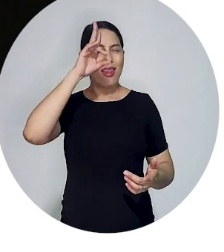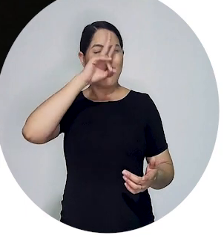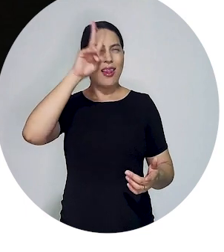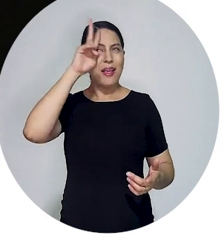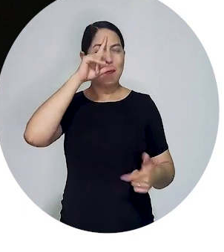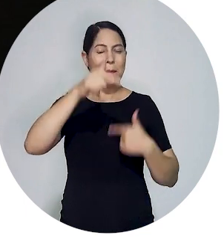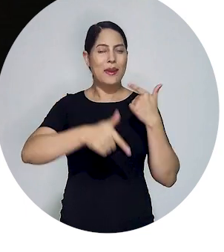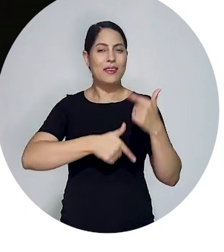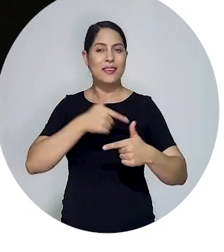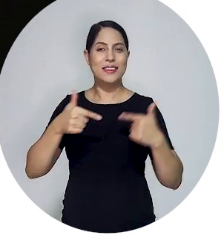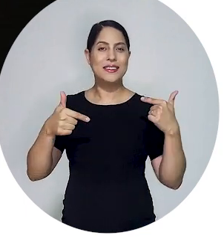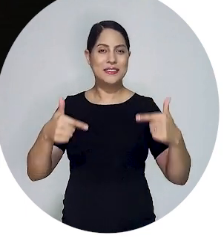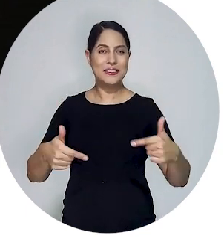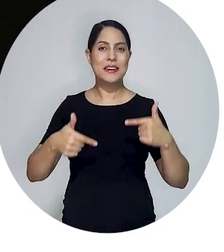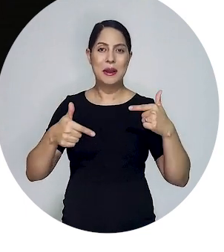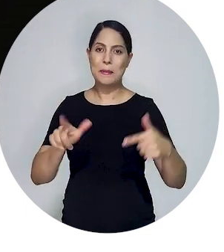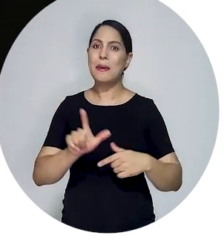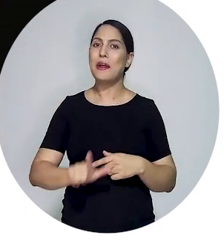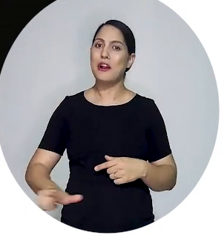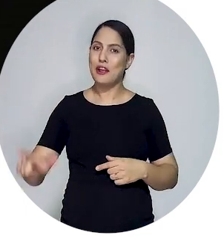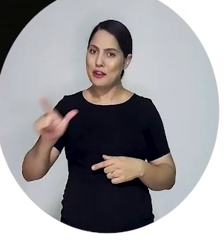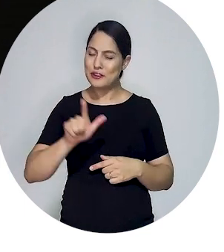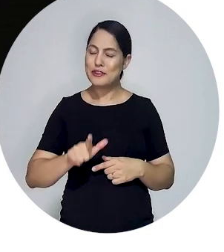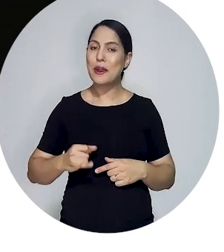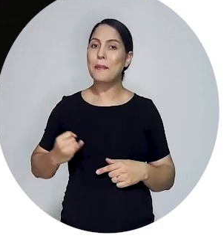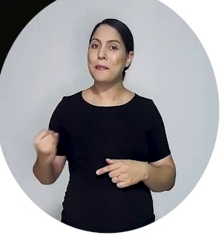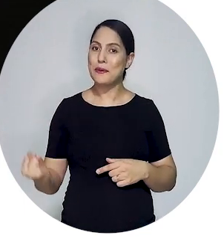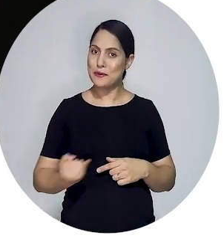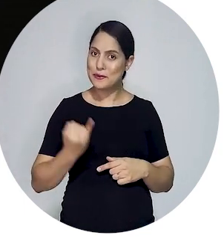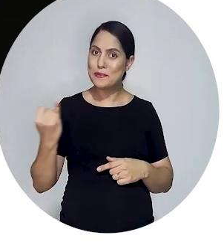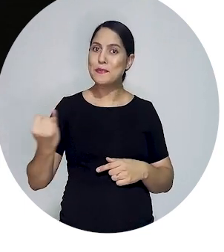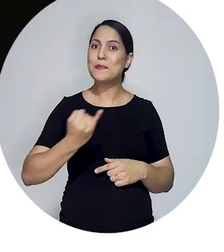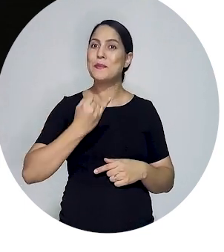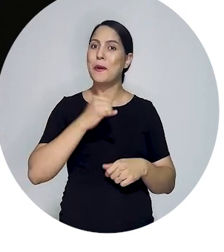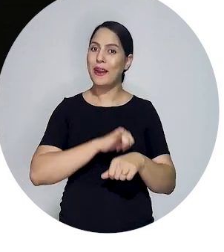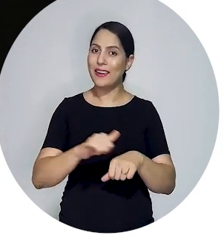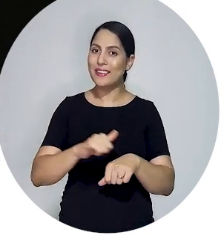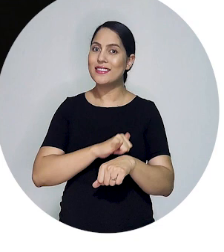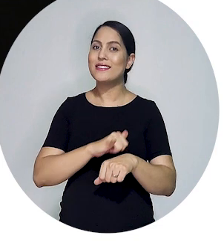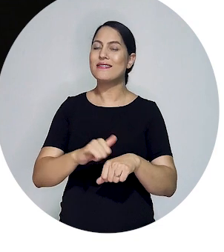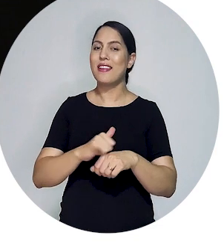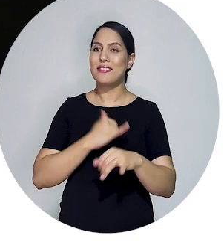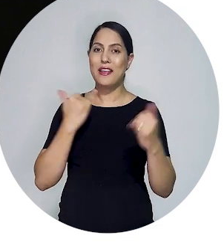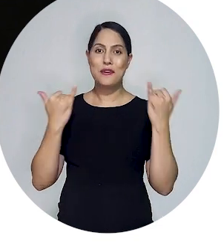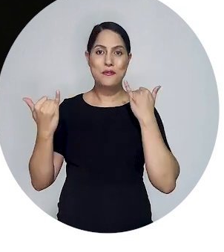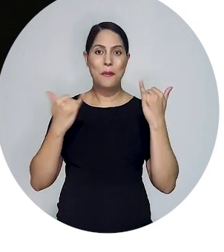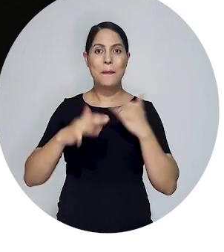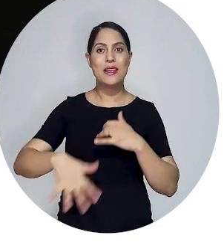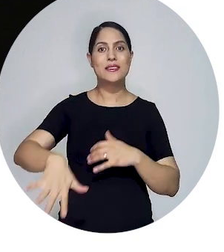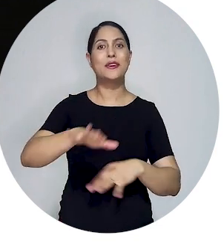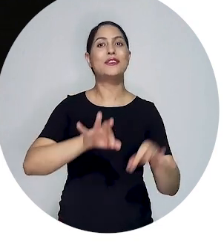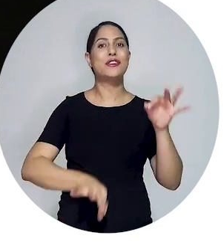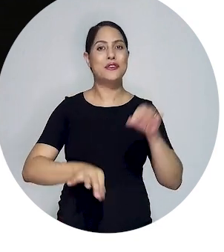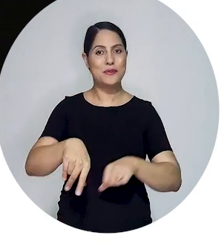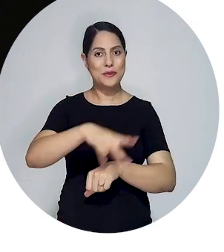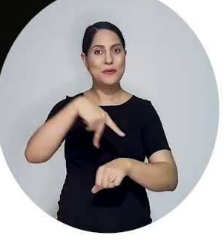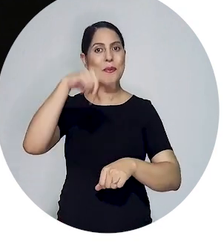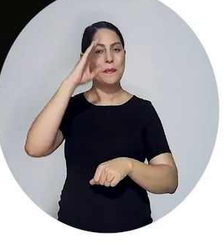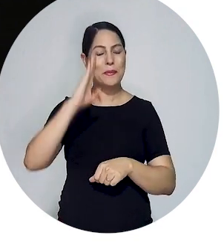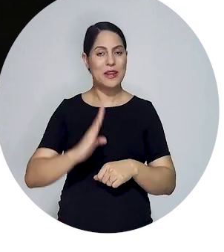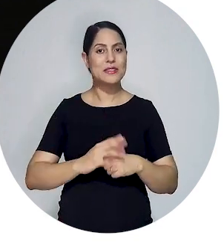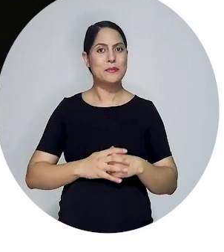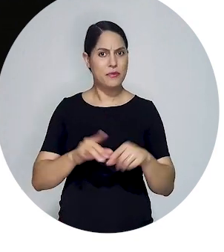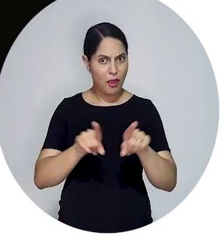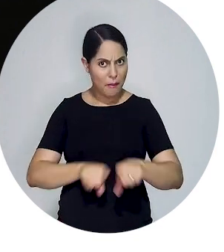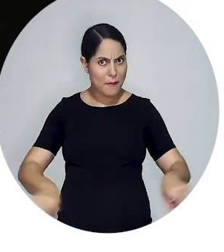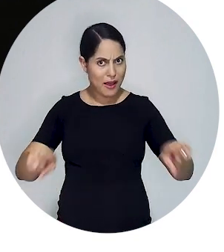Fico extremamente lisonjeado com a lembrança dedicada por aquela que, sem dúvidas, é uma das mais importantes e notáveis ferramentas informativas do